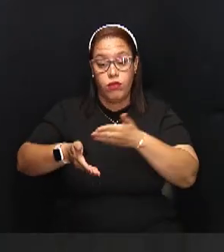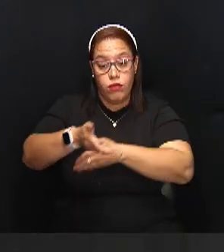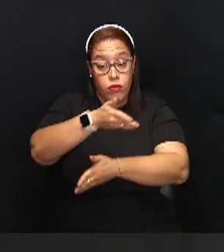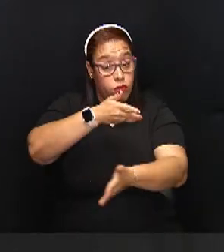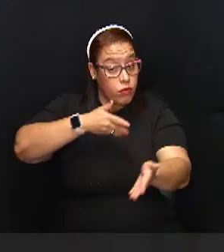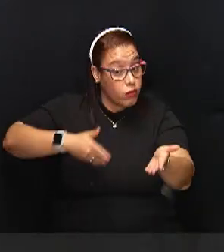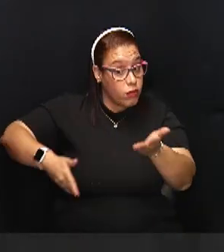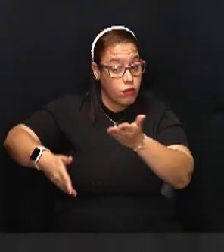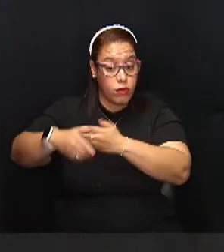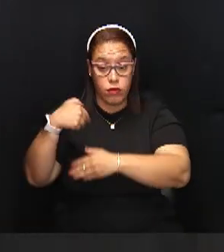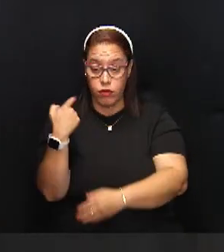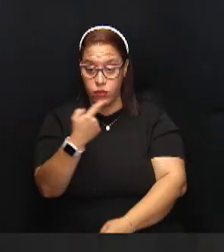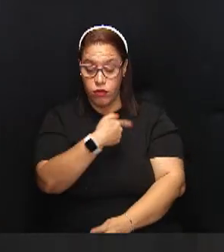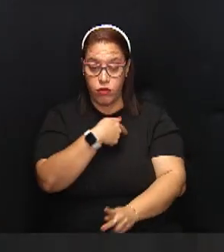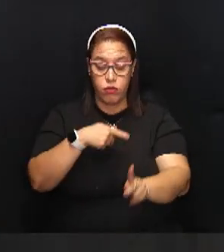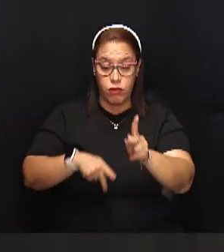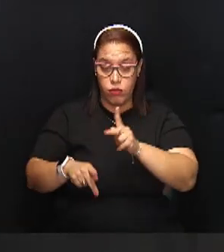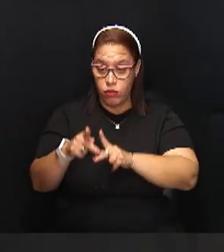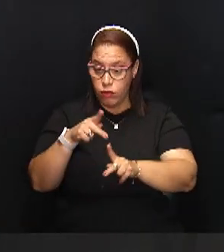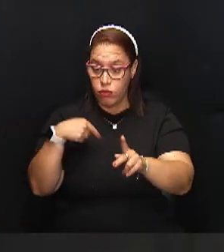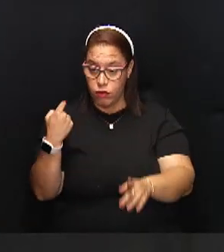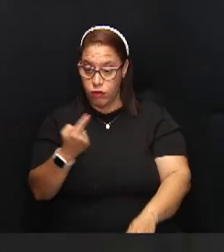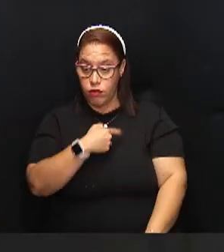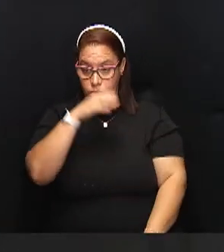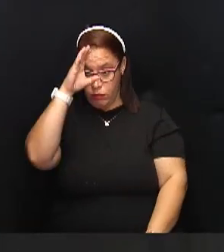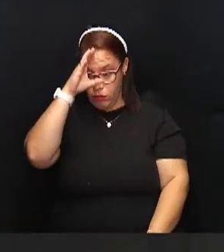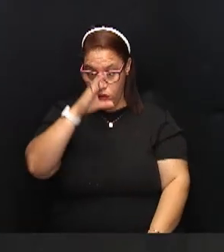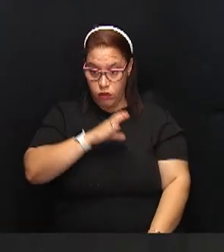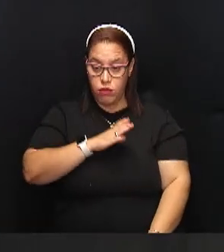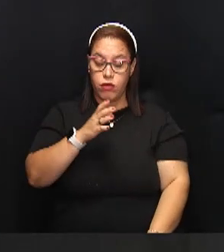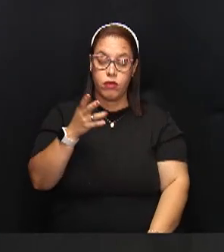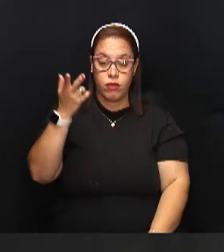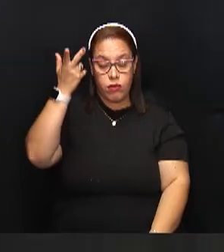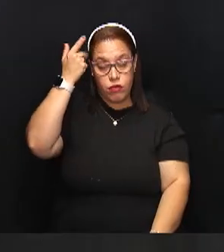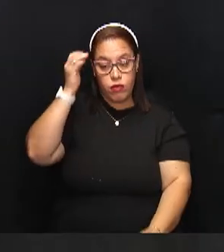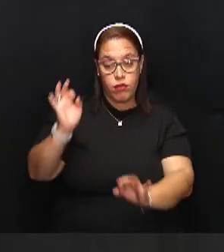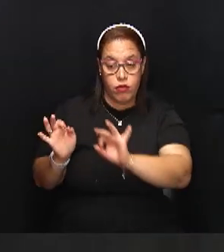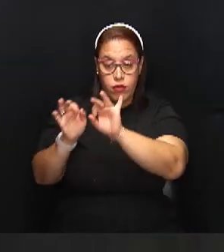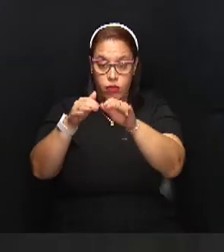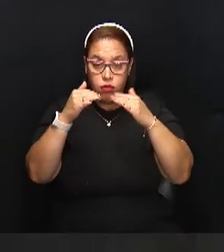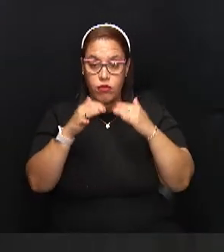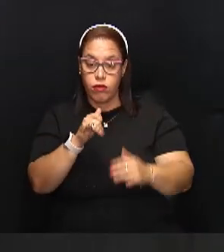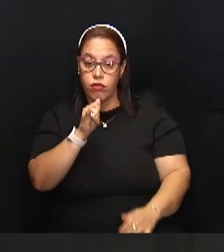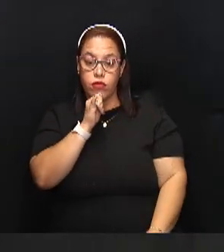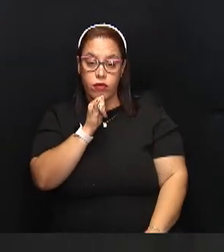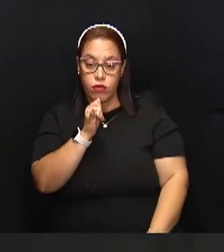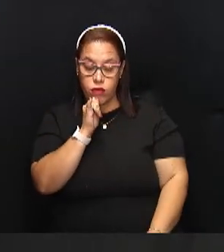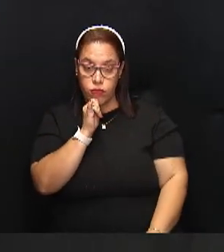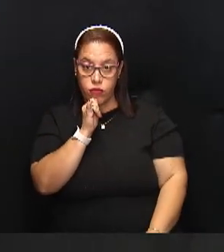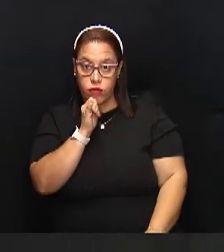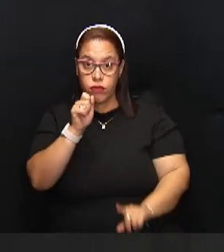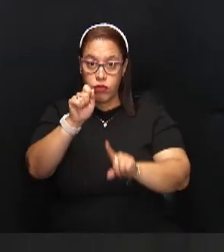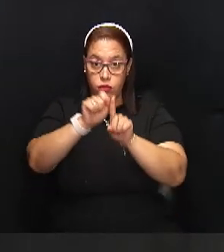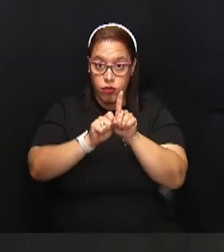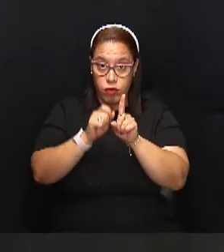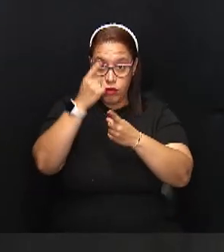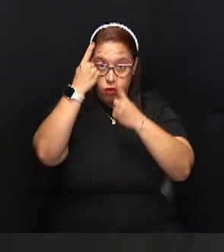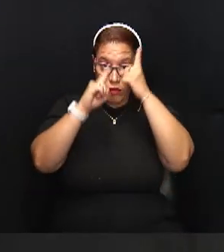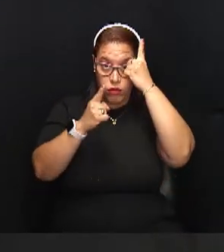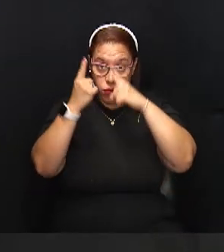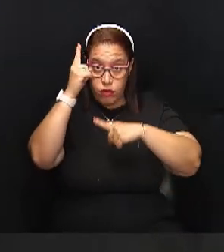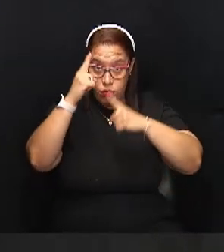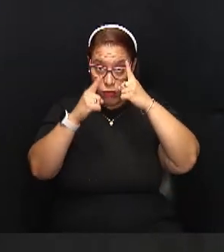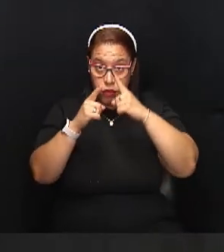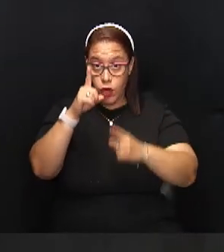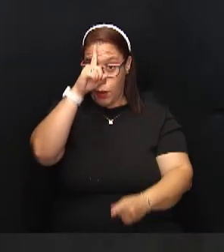contribuições para a nossa população, para o nosso cidadão comum que está nos assistindo. Por exemplo, no mês de fevereiro nós tivemos o